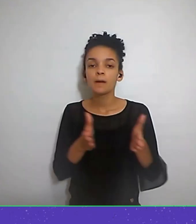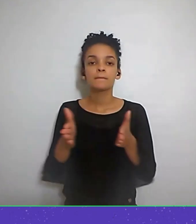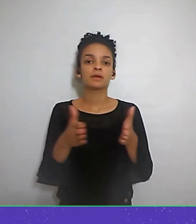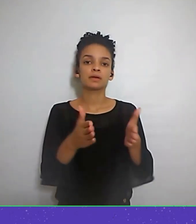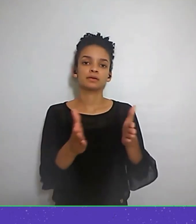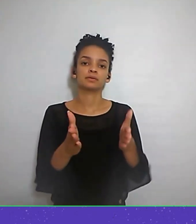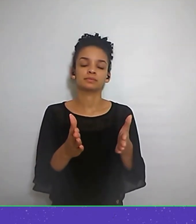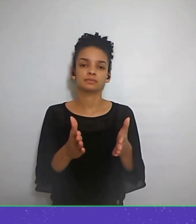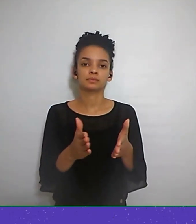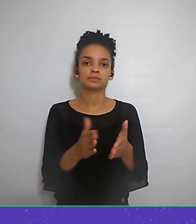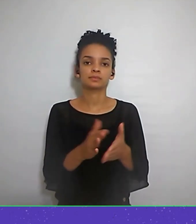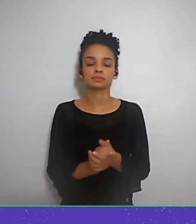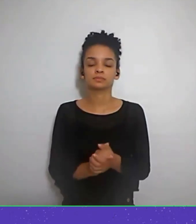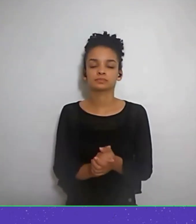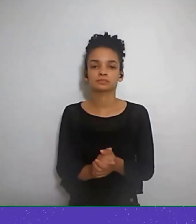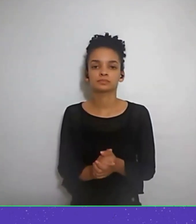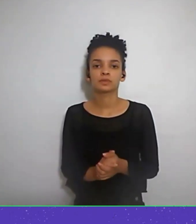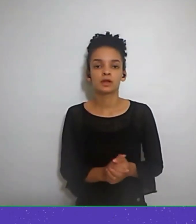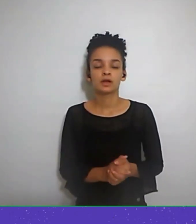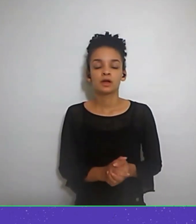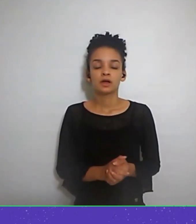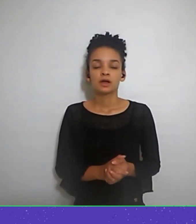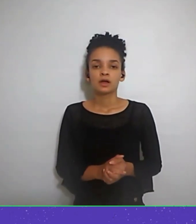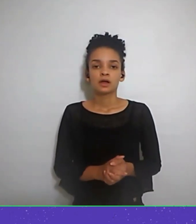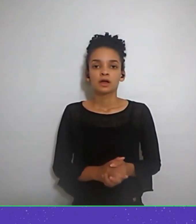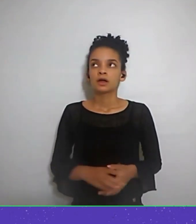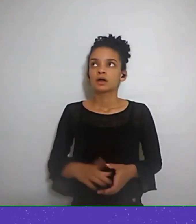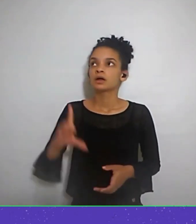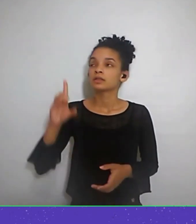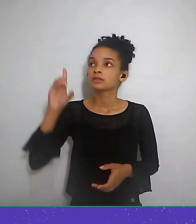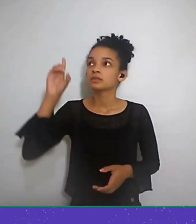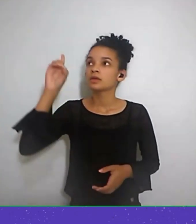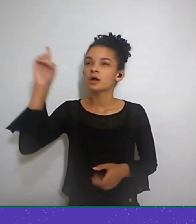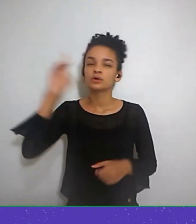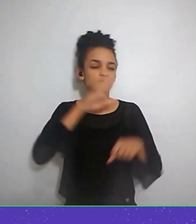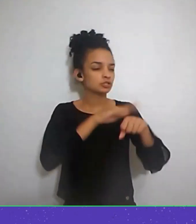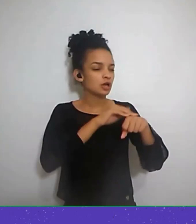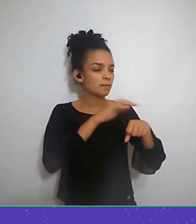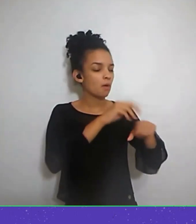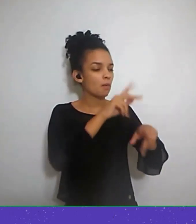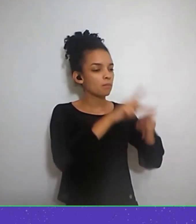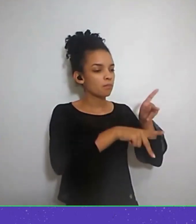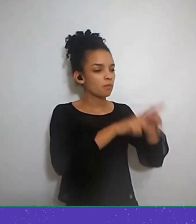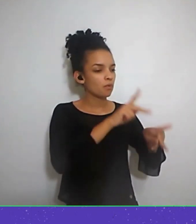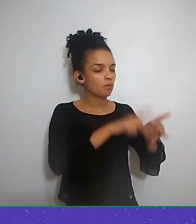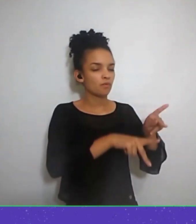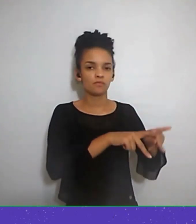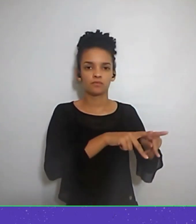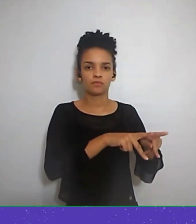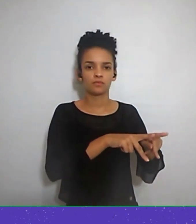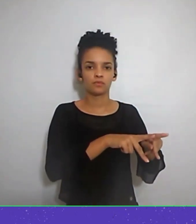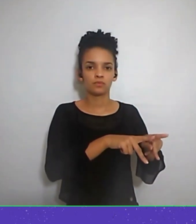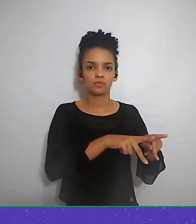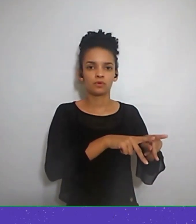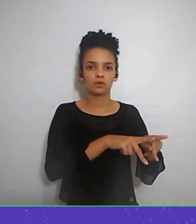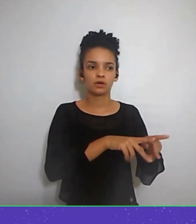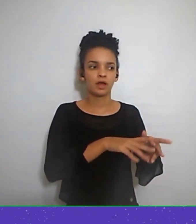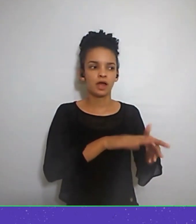Quando Deus chamou o povo em Êxodo 19 e tirou-o do Egito,